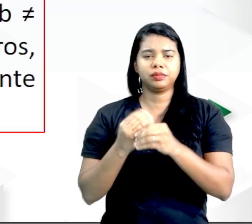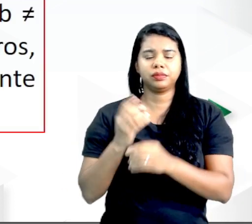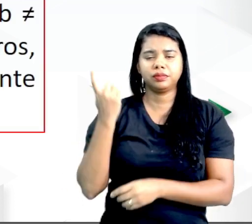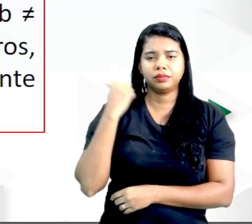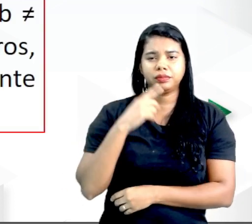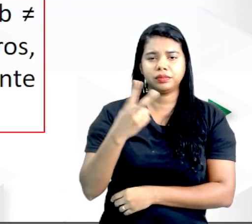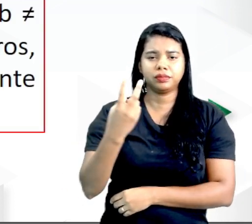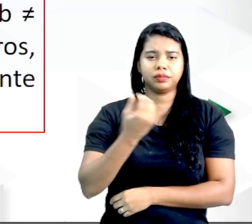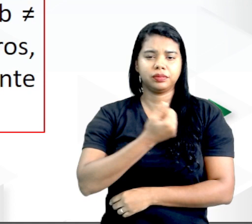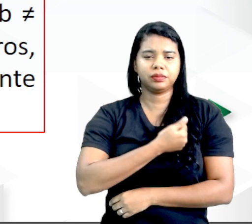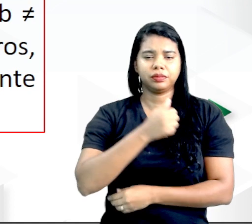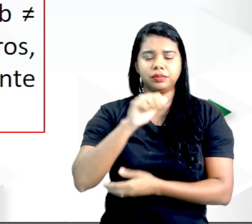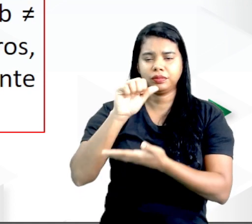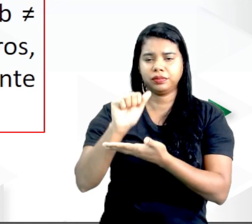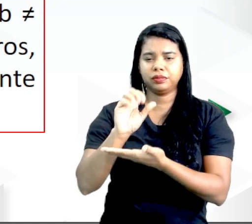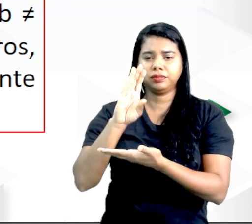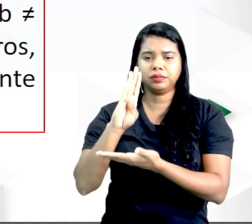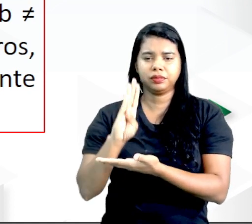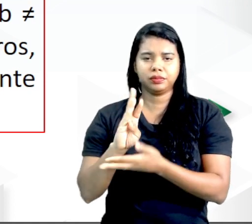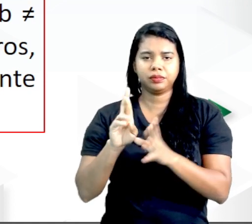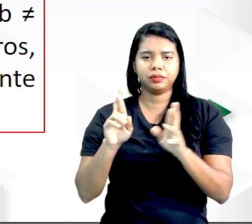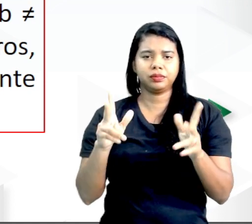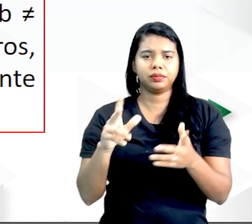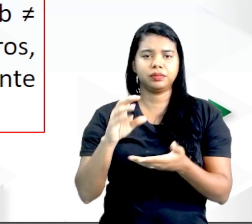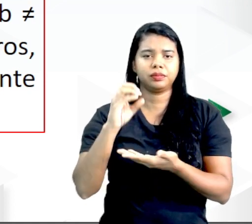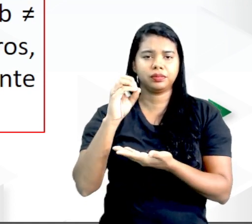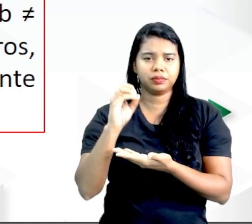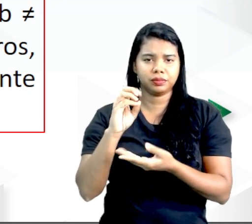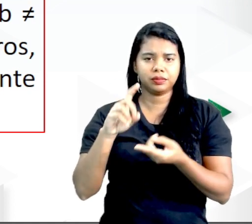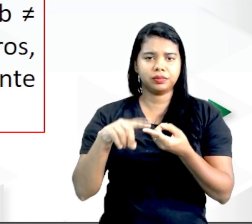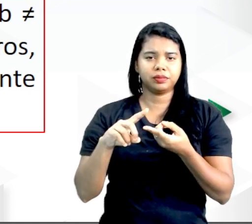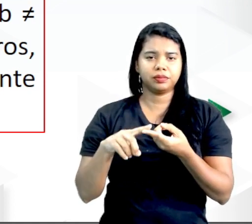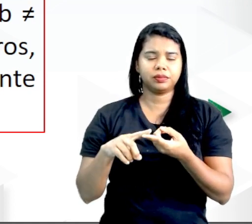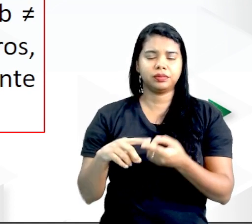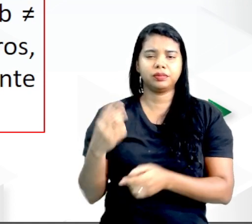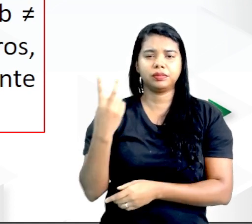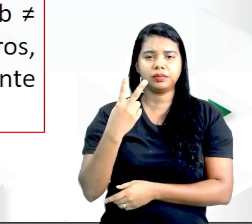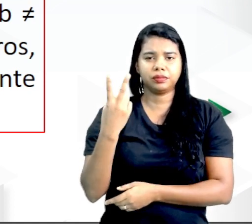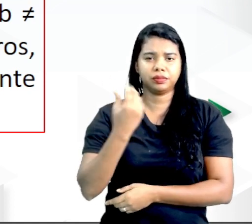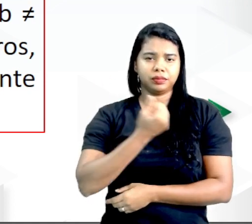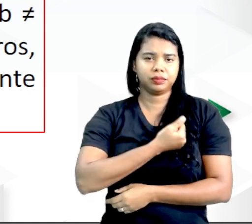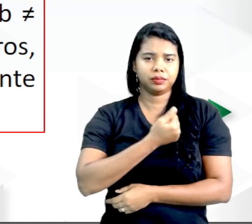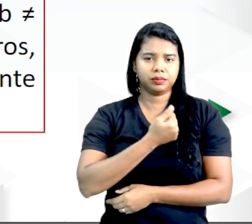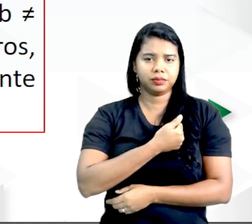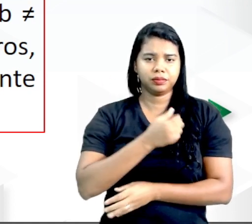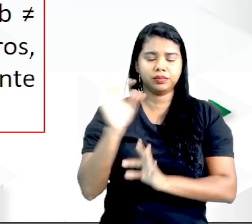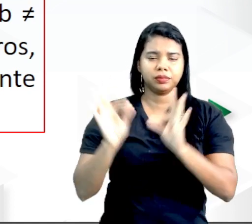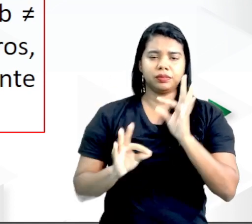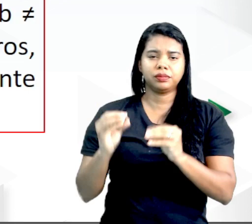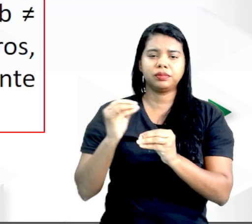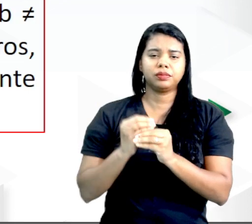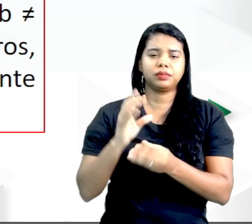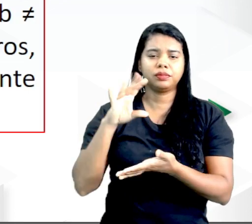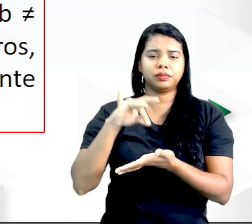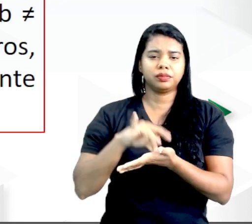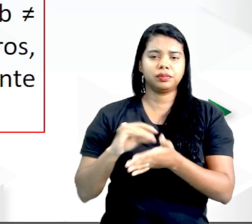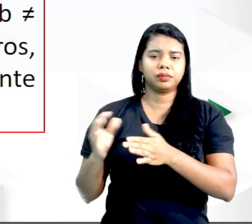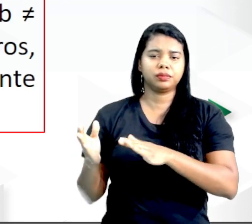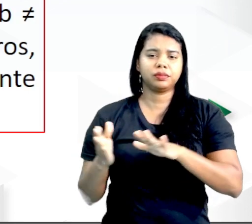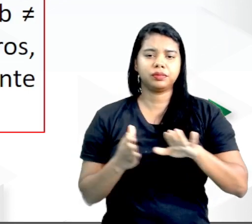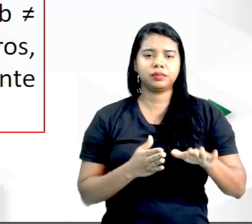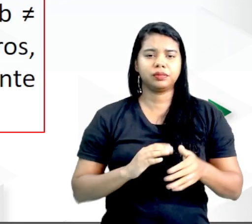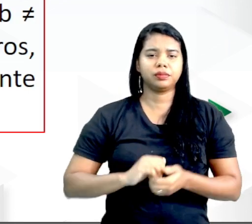números A e B, com B diferente de zero. A razão entre esses dois números nessa ordem corresponde ao quociente